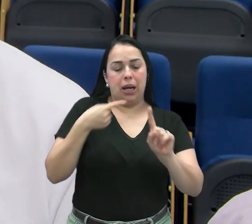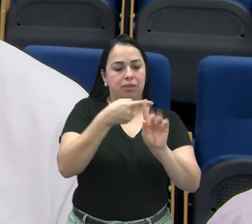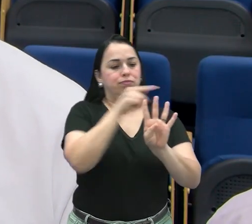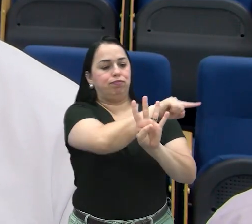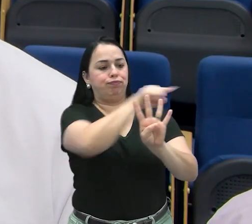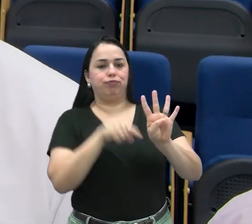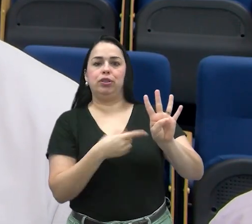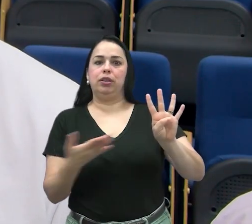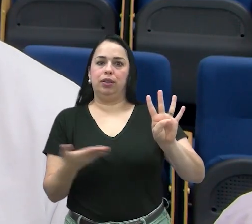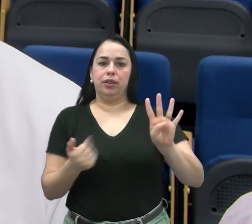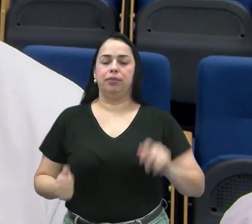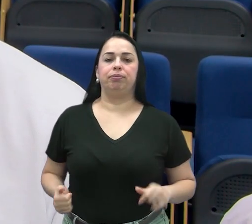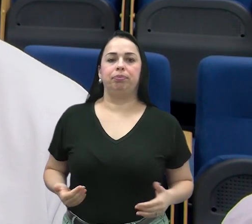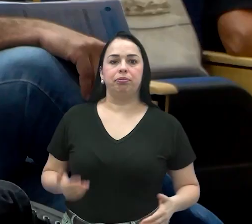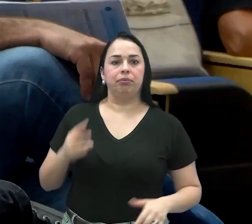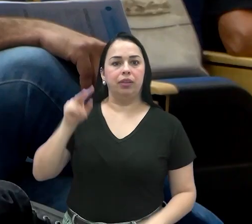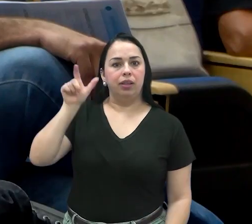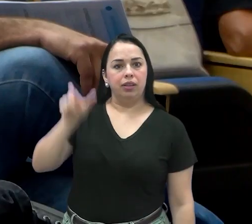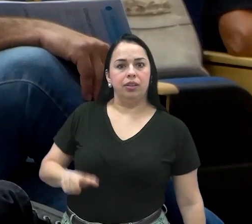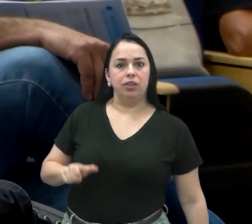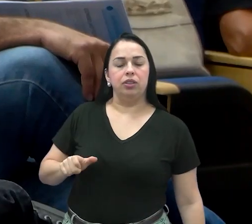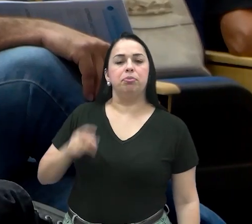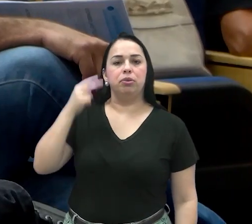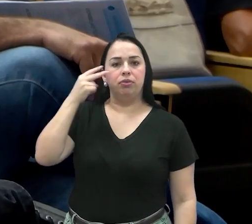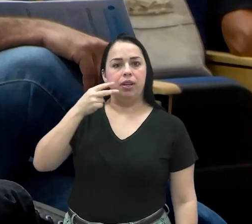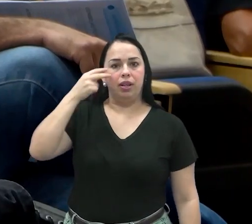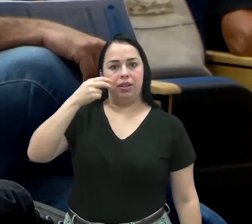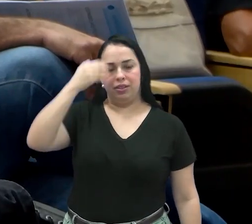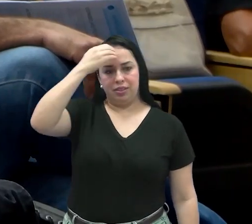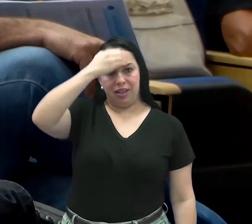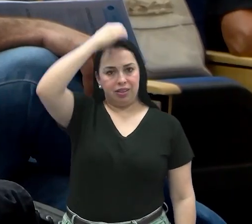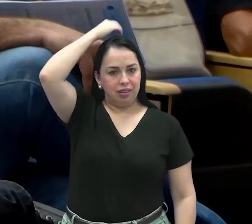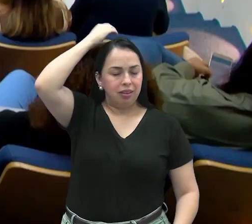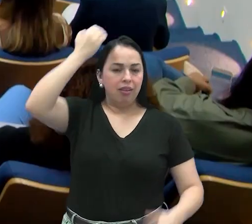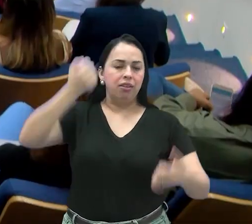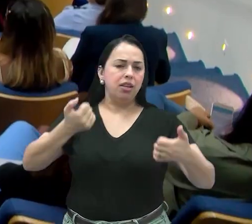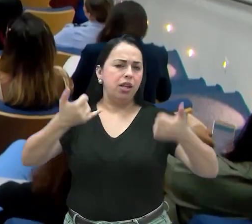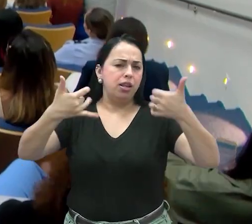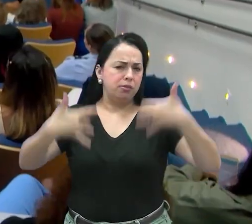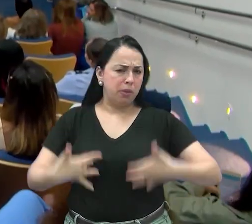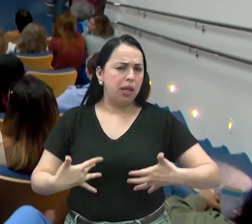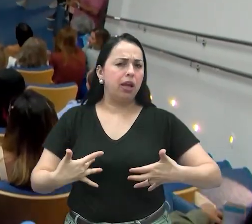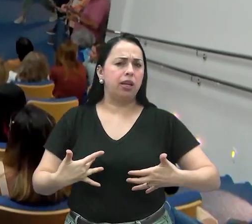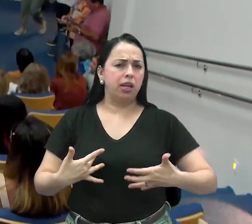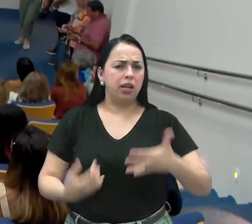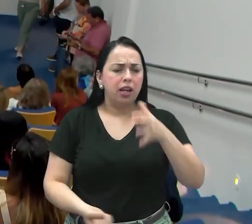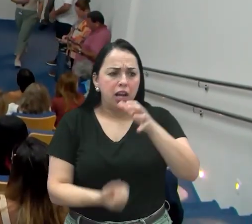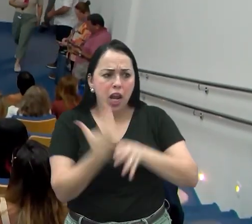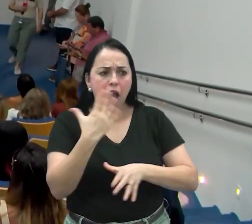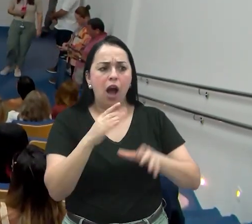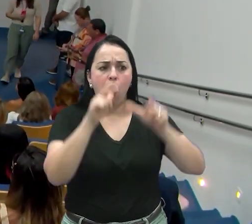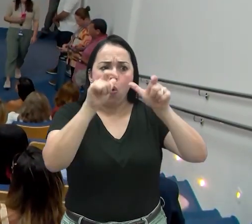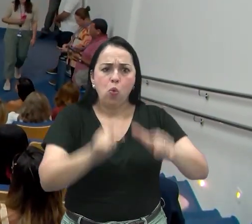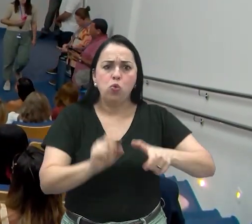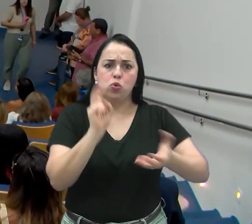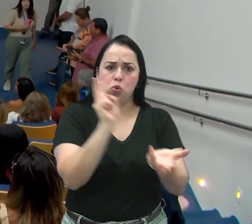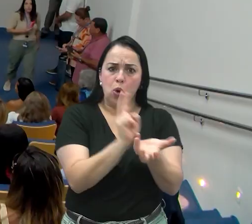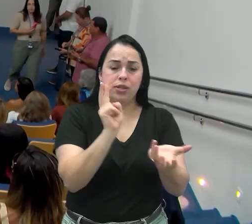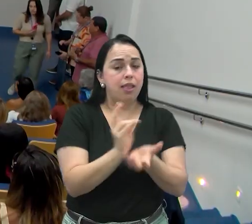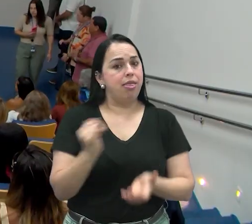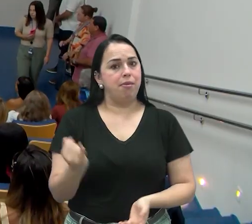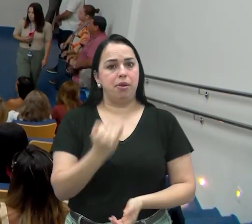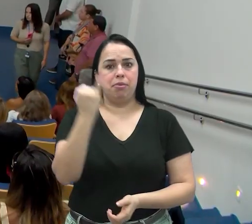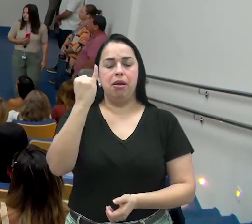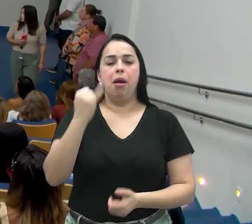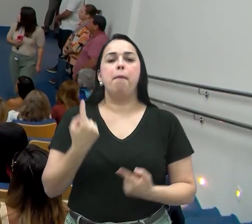à necessidade que nós temos hoje na cidade. Para o vereador Carlos Abranches, a criação de mais um conselho tutelar seria